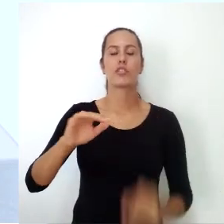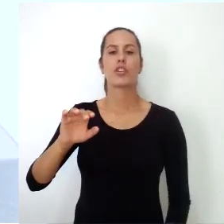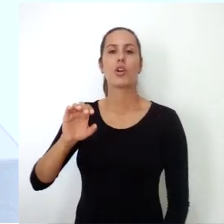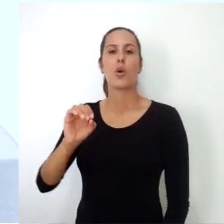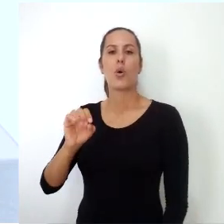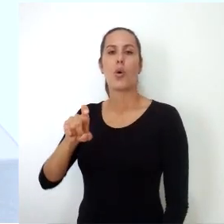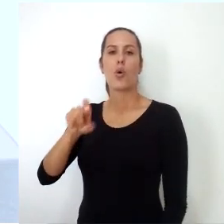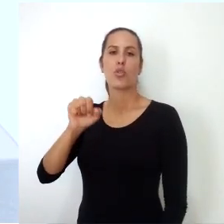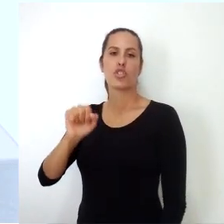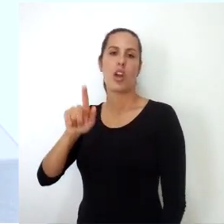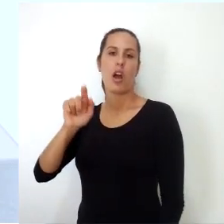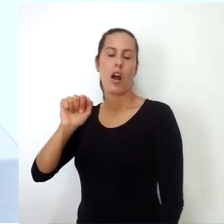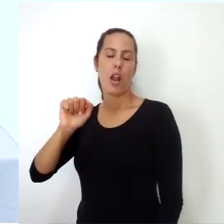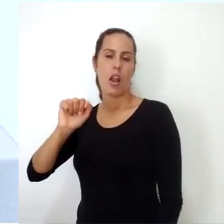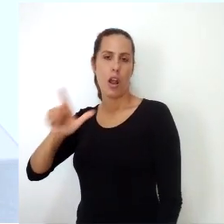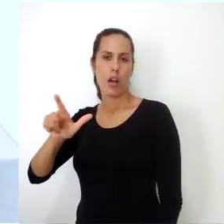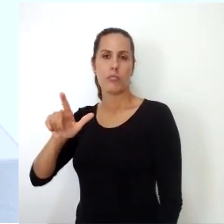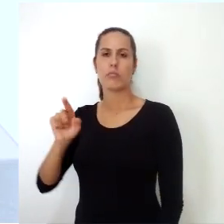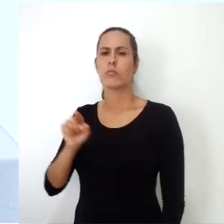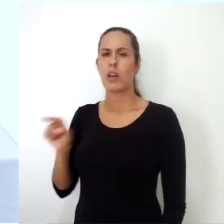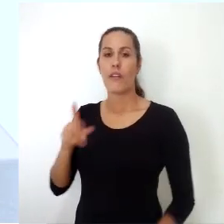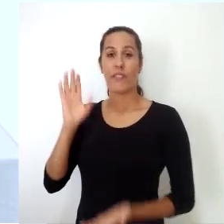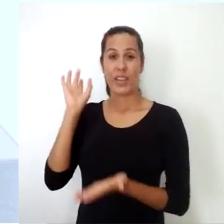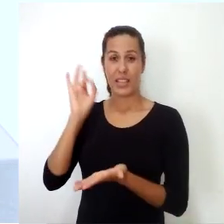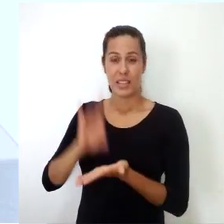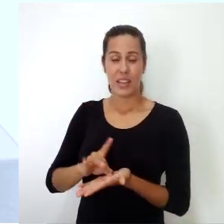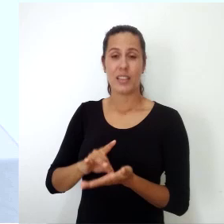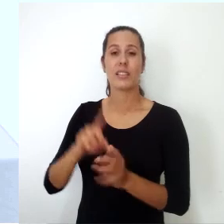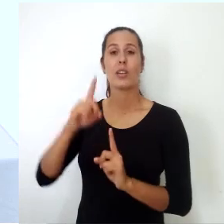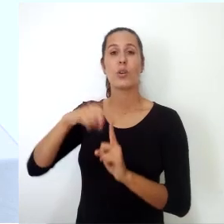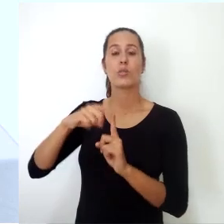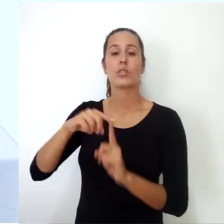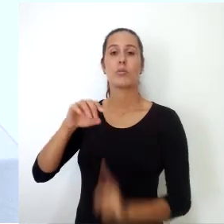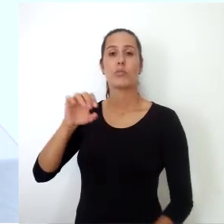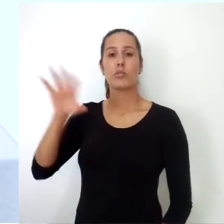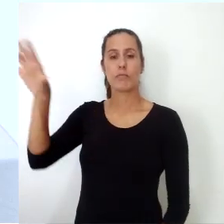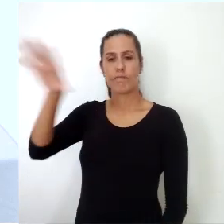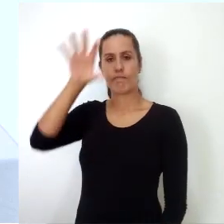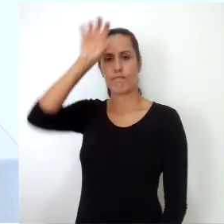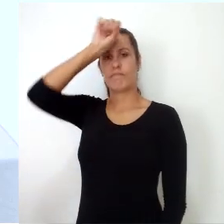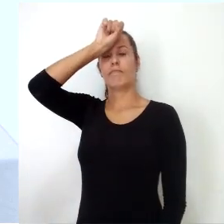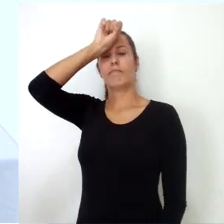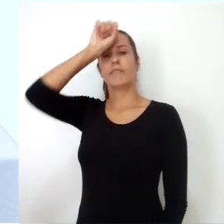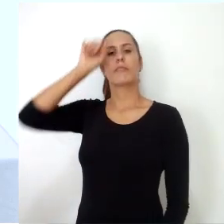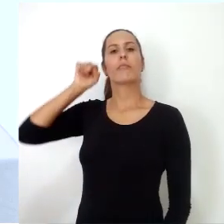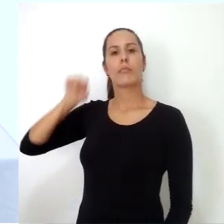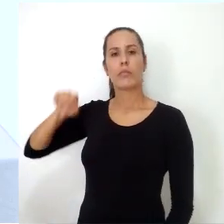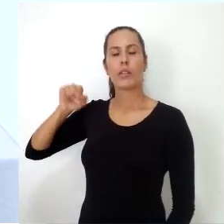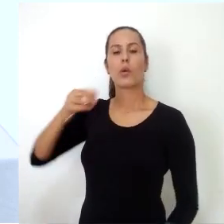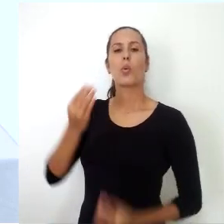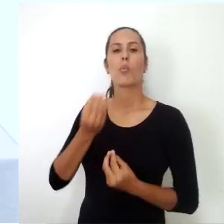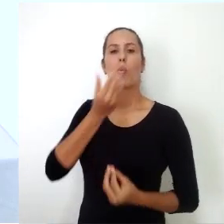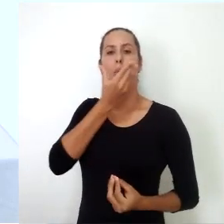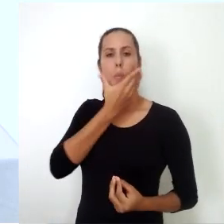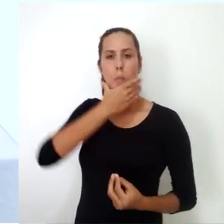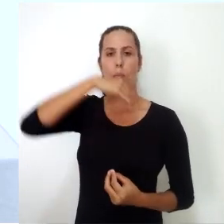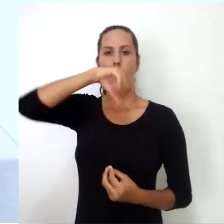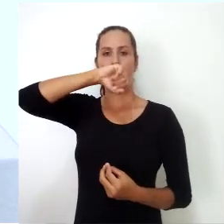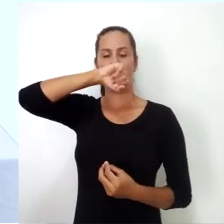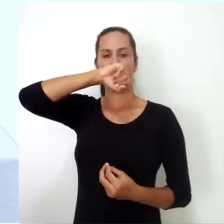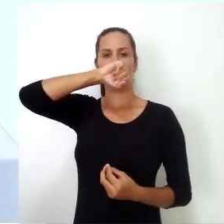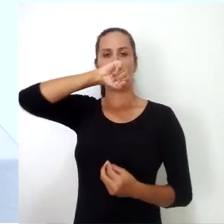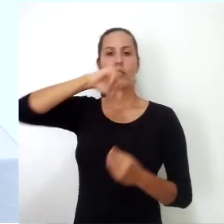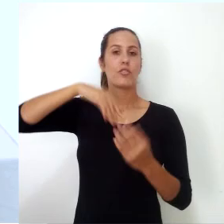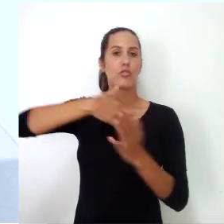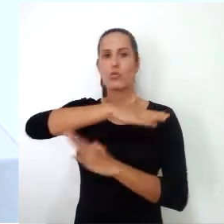como o tapete de Oxalá. Bora observar aí na telinha? Oxalá, na realidade, ele é um orixá. Ele é conhecido aí